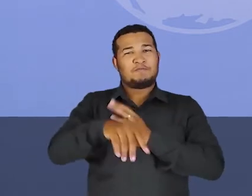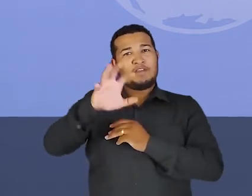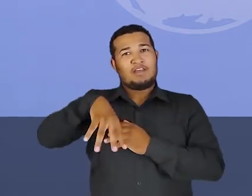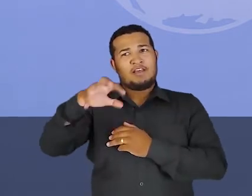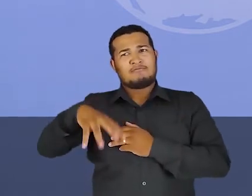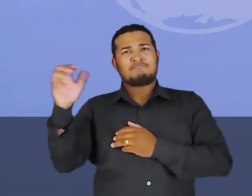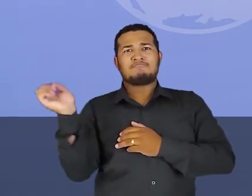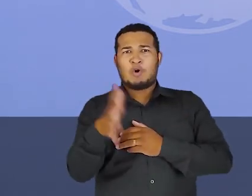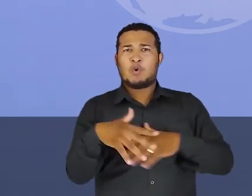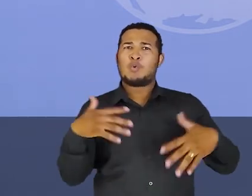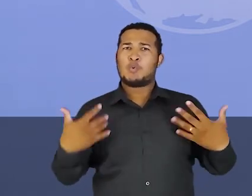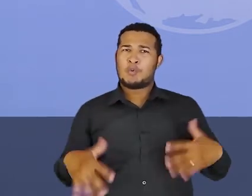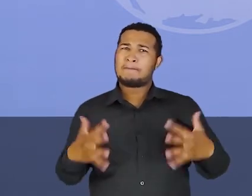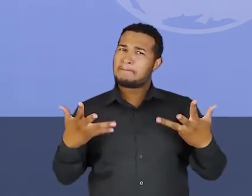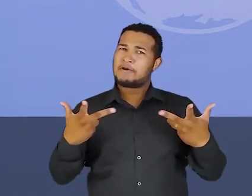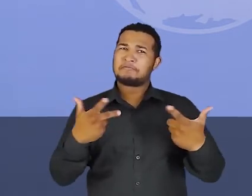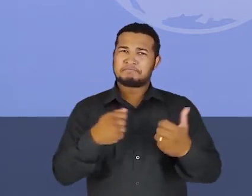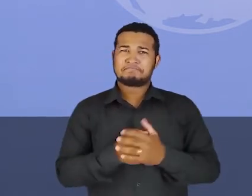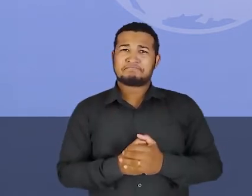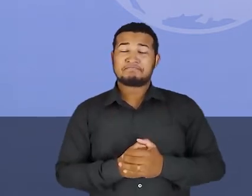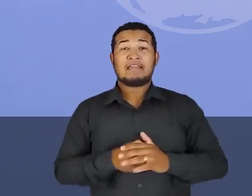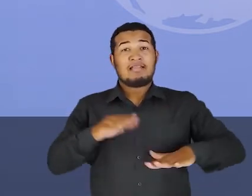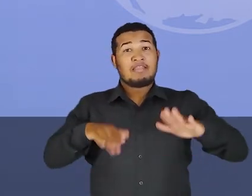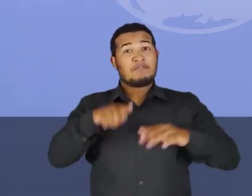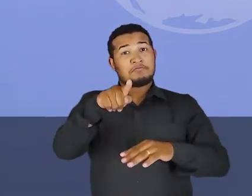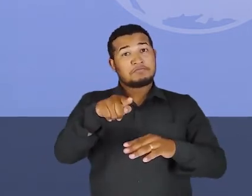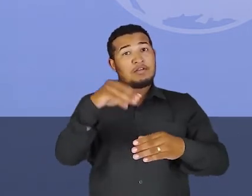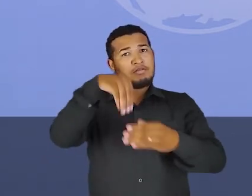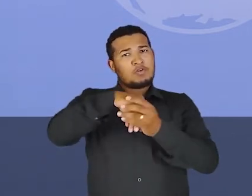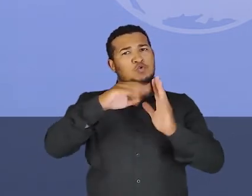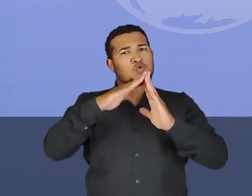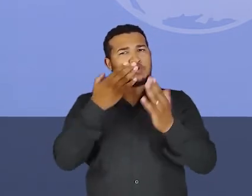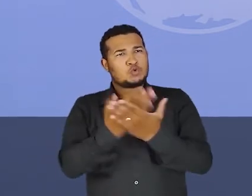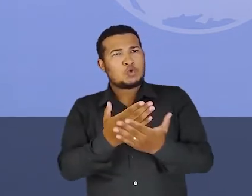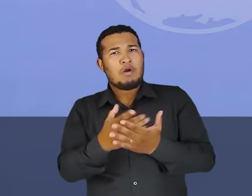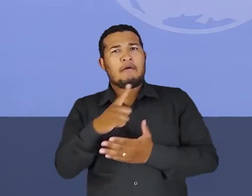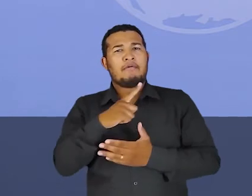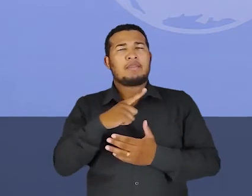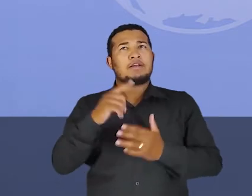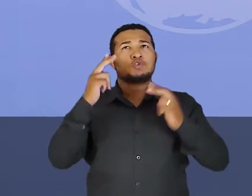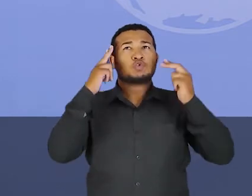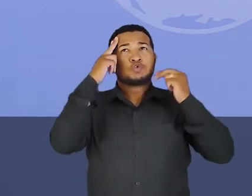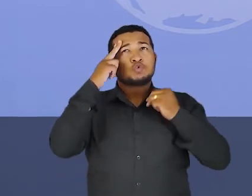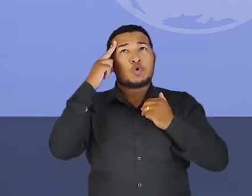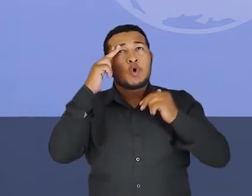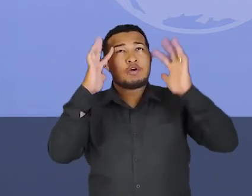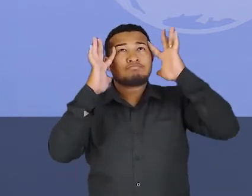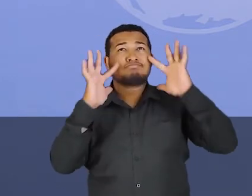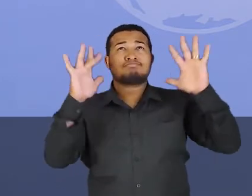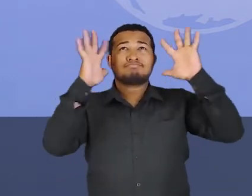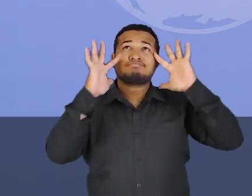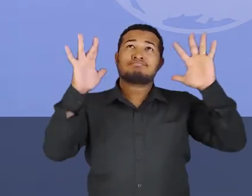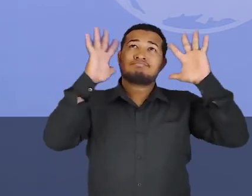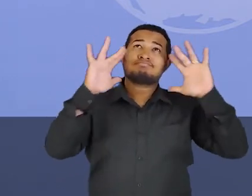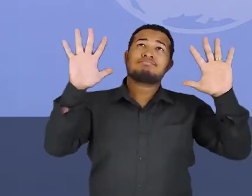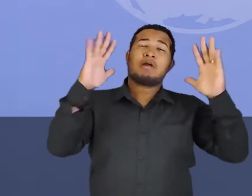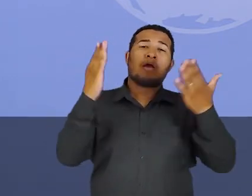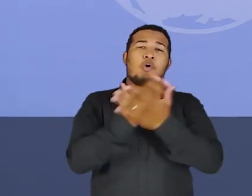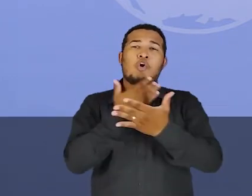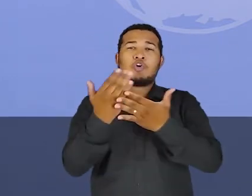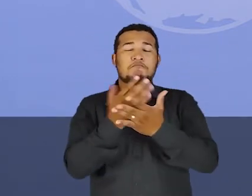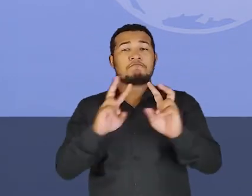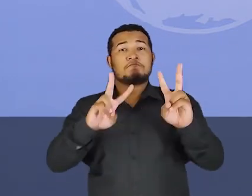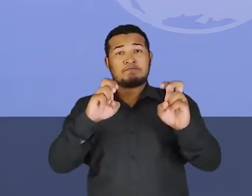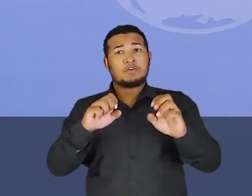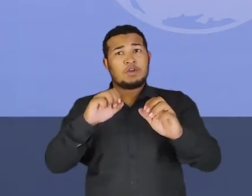que coisa maravilhosa. Talvez você na escola tenha alguns sonhos, alguns projetos acerca de algum esporte.